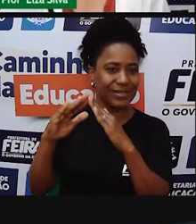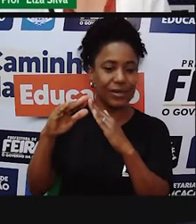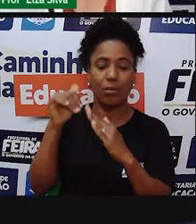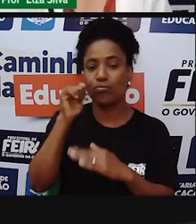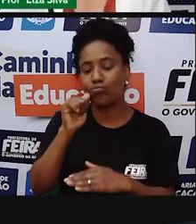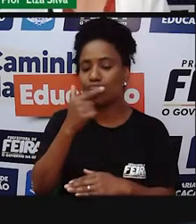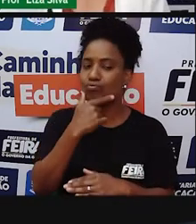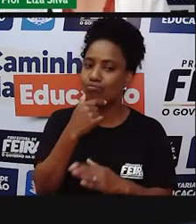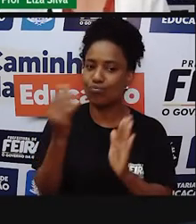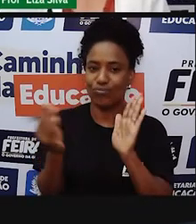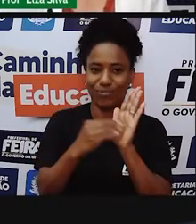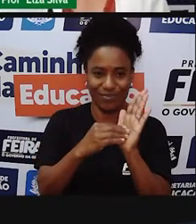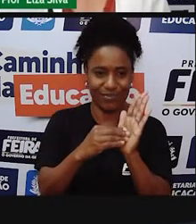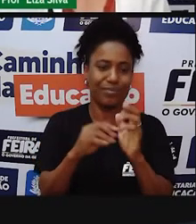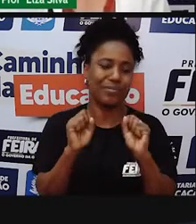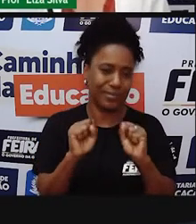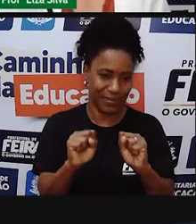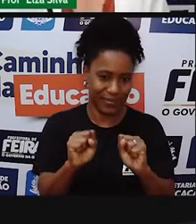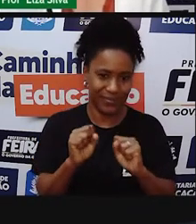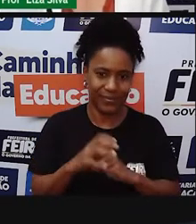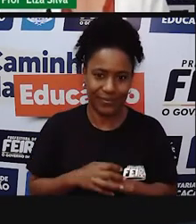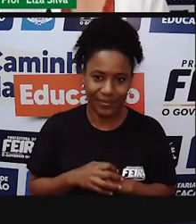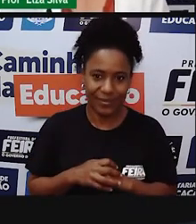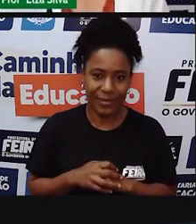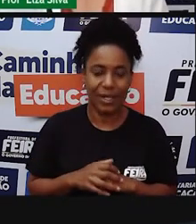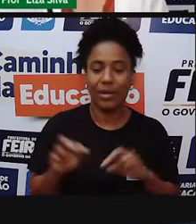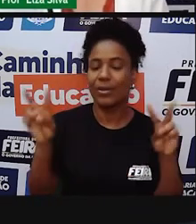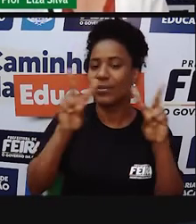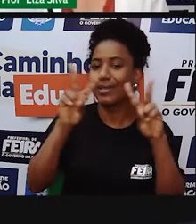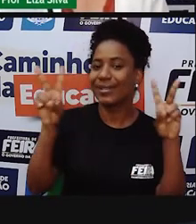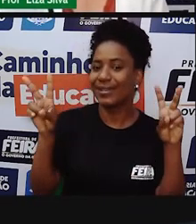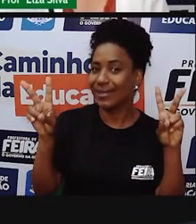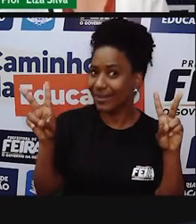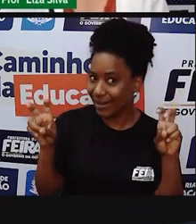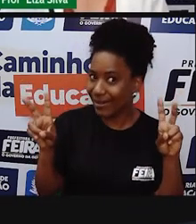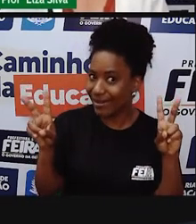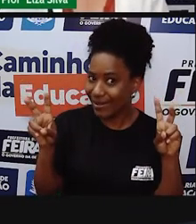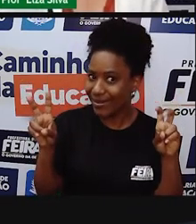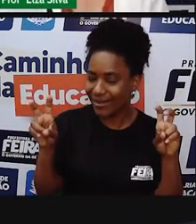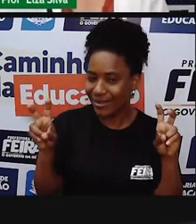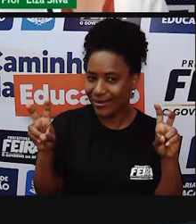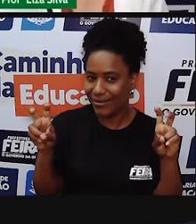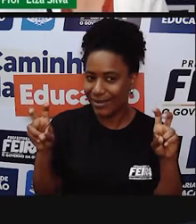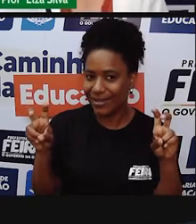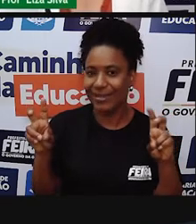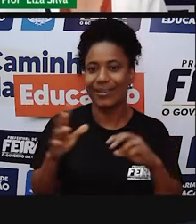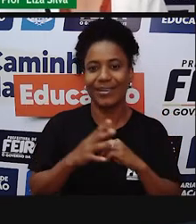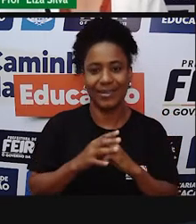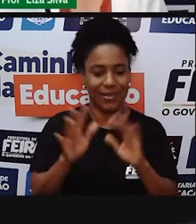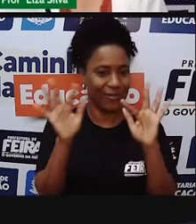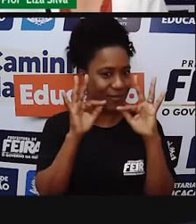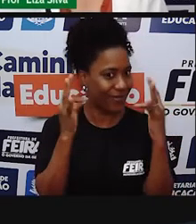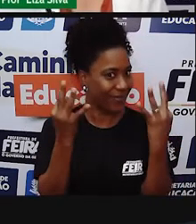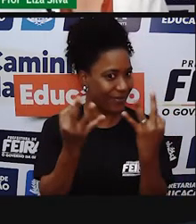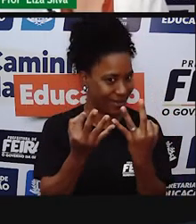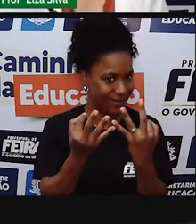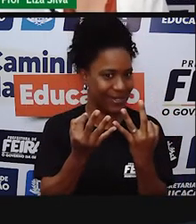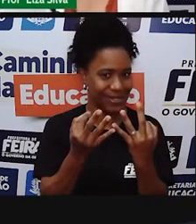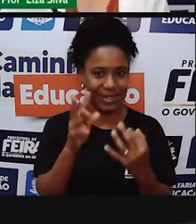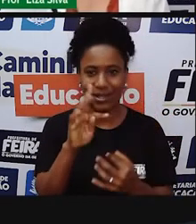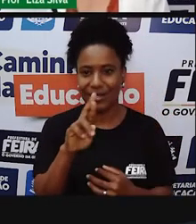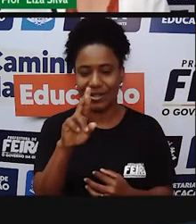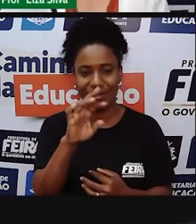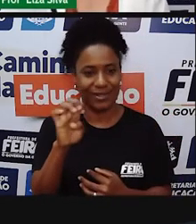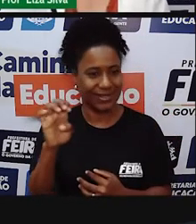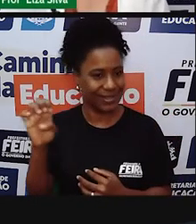sua professora da escola. E o nosso tema, não esqueça de registrar, family tree. E